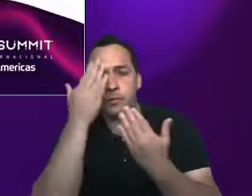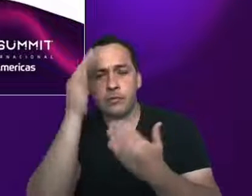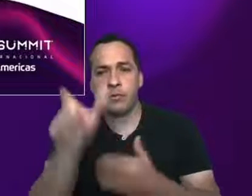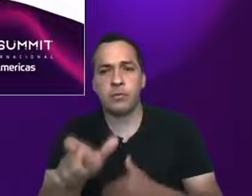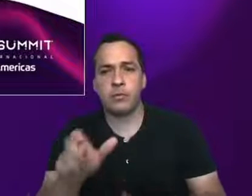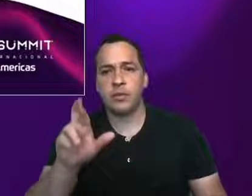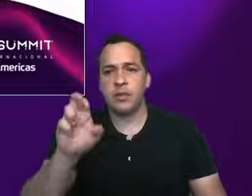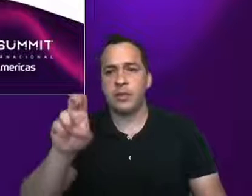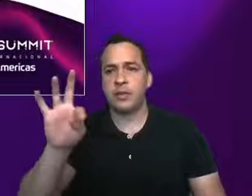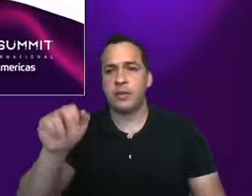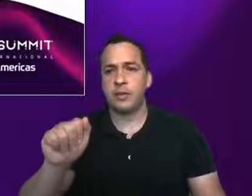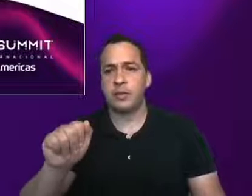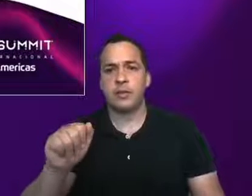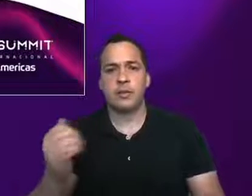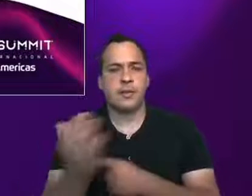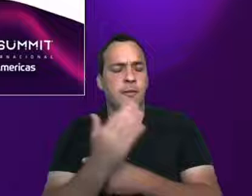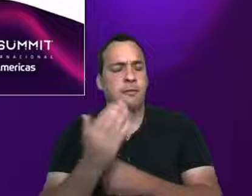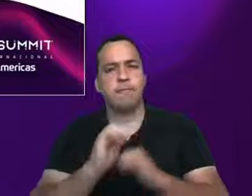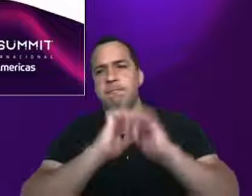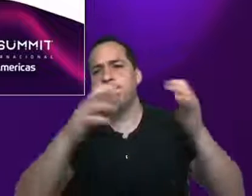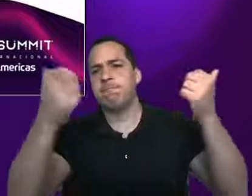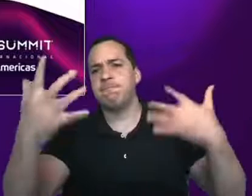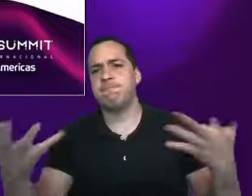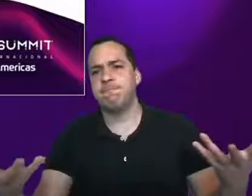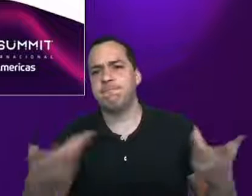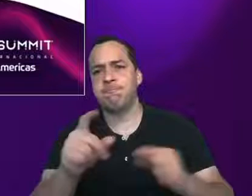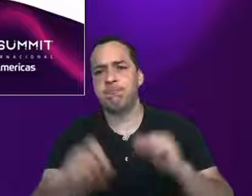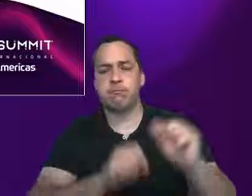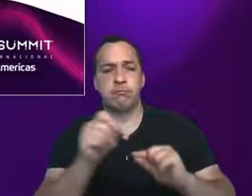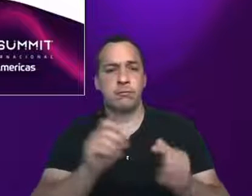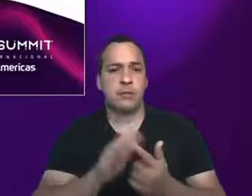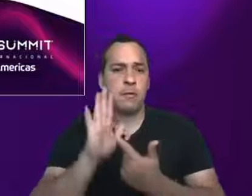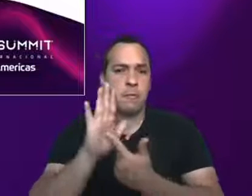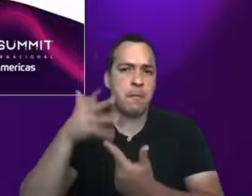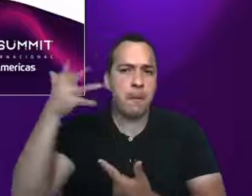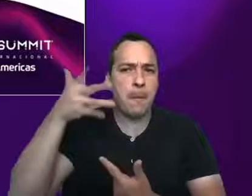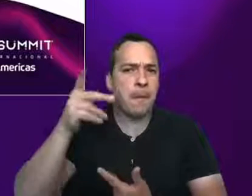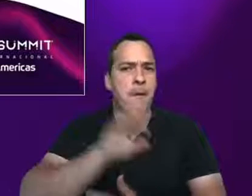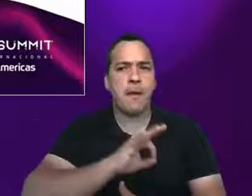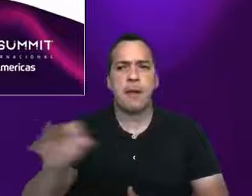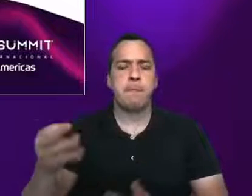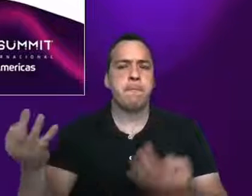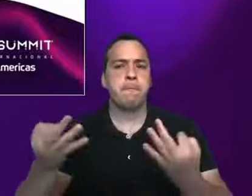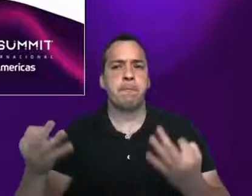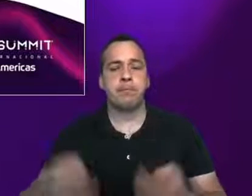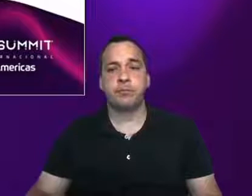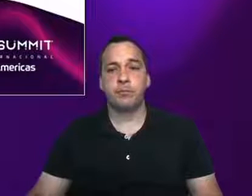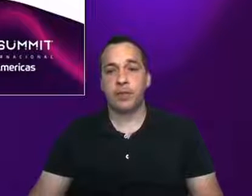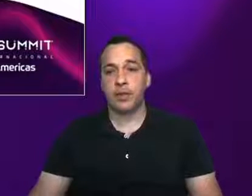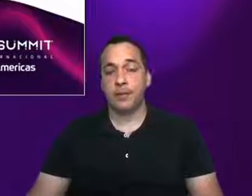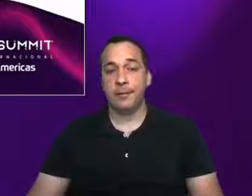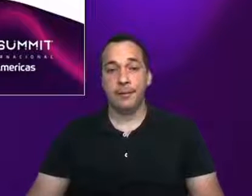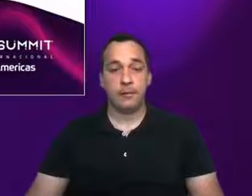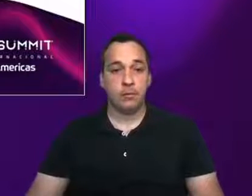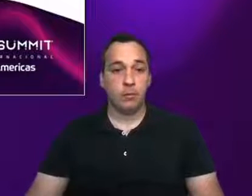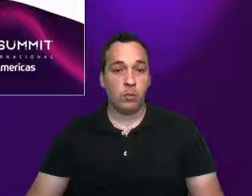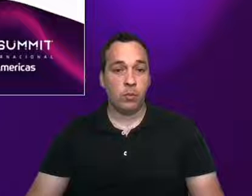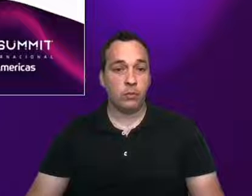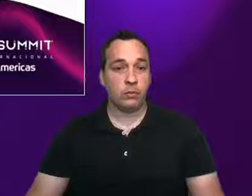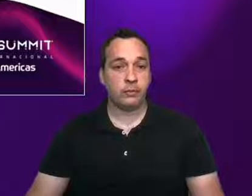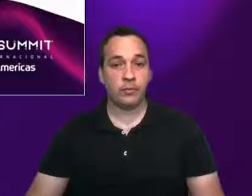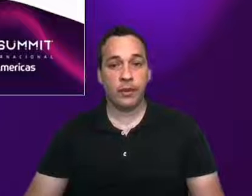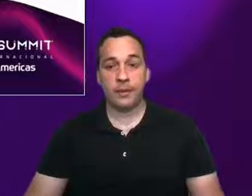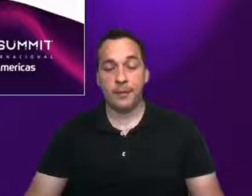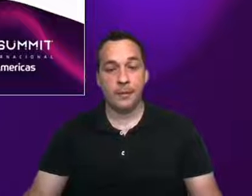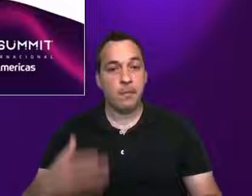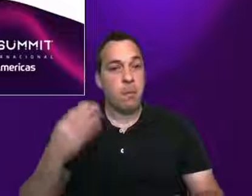ela facilitou demais a minha vida com a apresentação dela, é entender em que situação o paciente